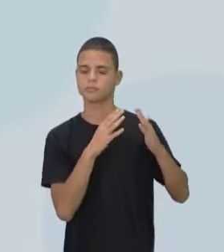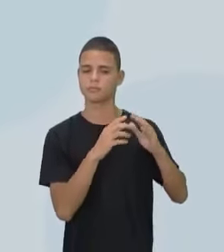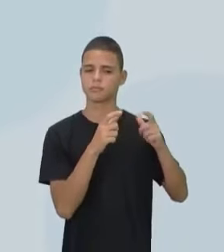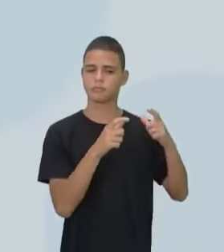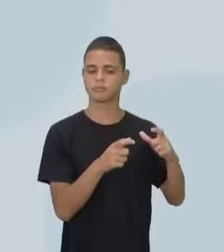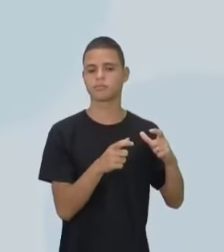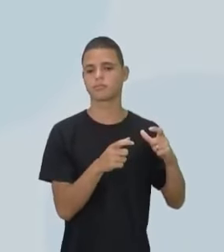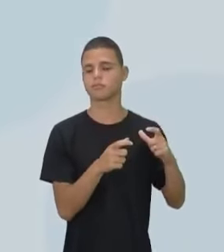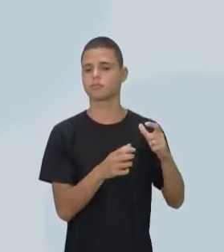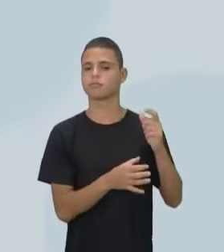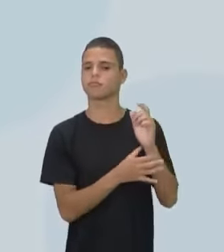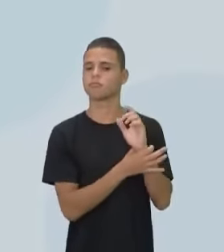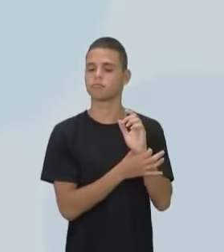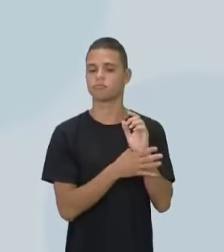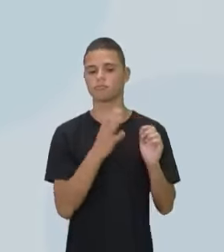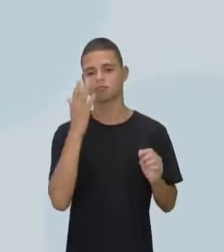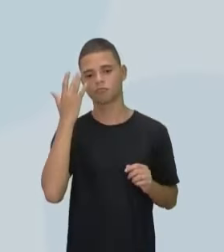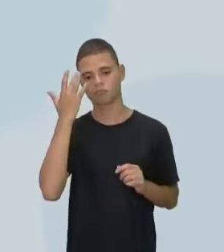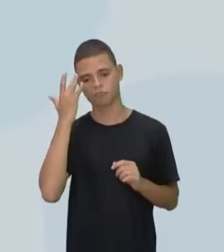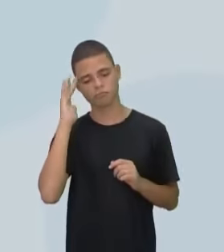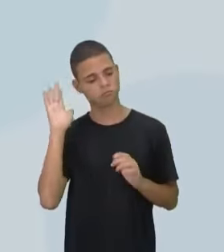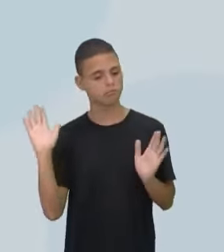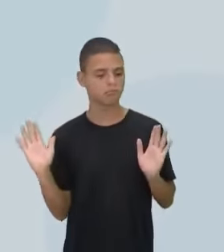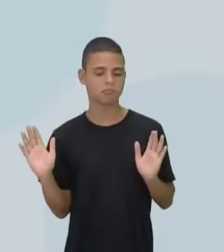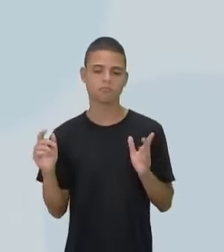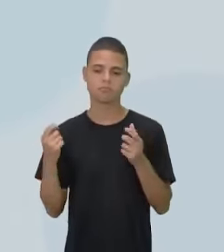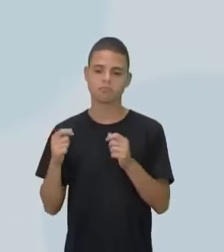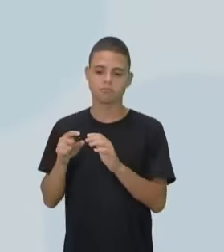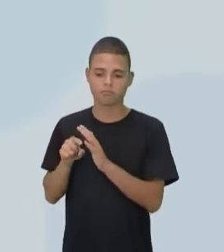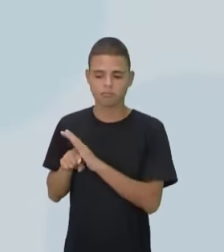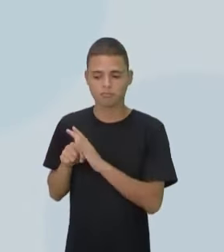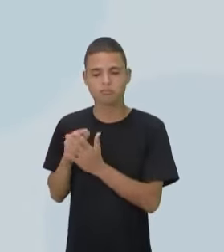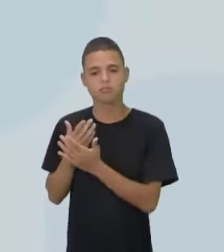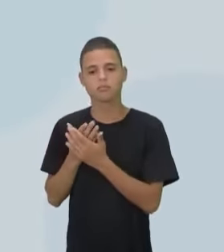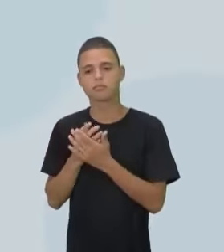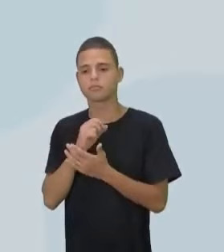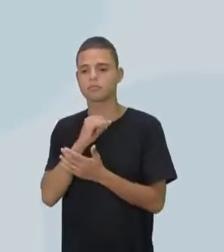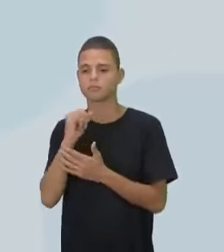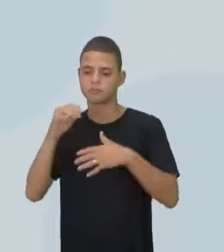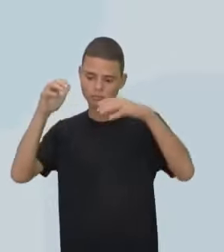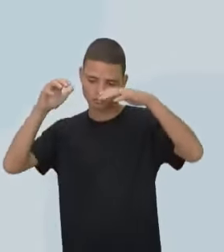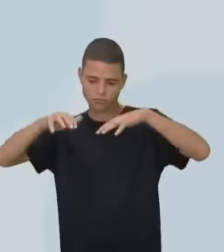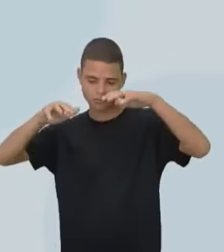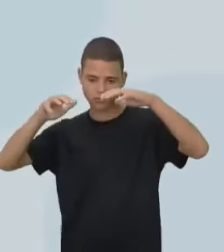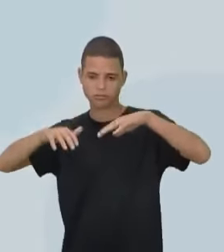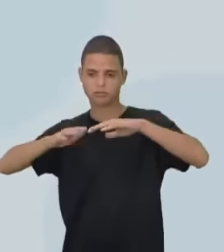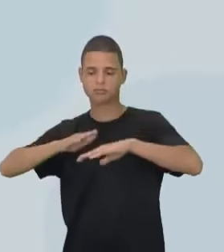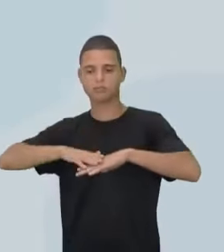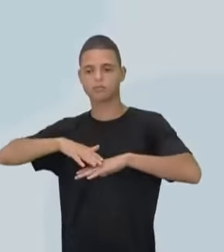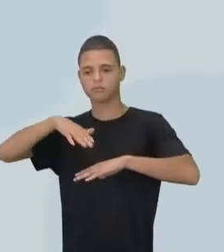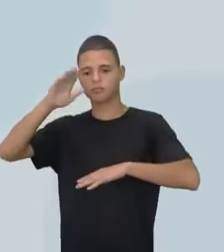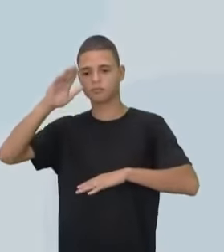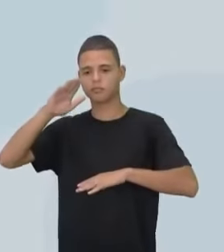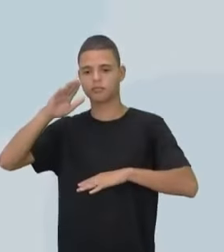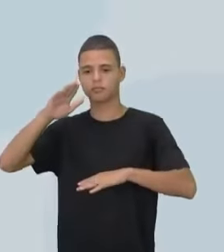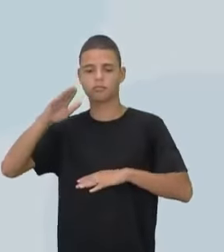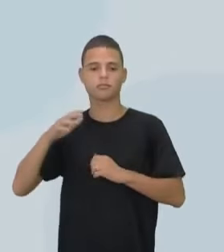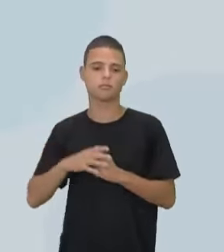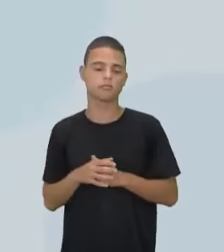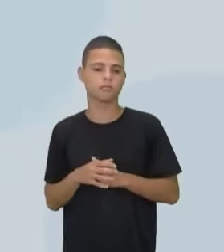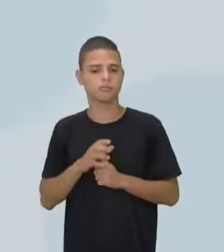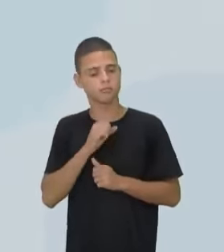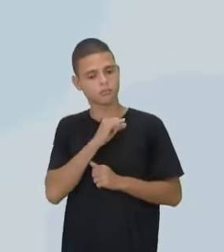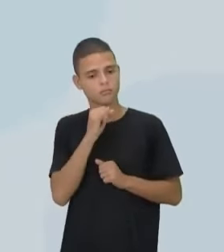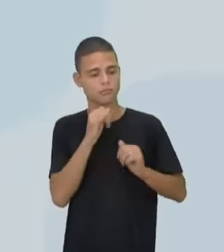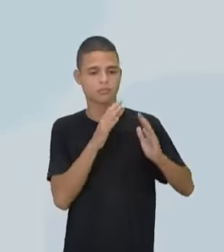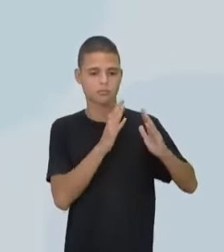Não sei. Eu preciso fazer um estudo para saber se chover mais, nessas chuvas dilúvio, se essa